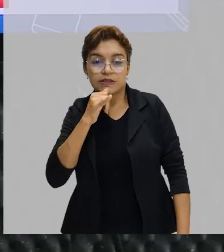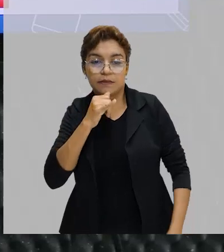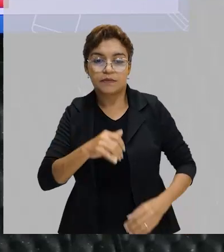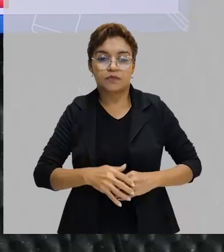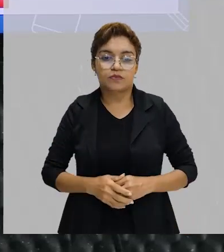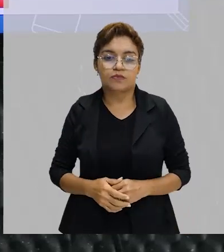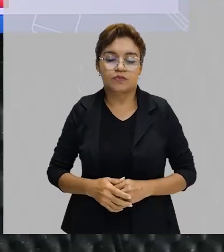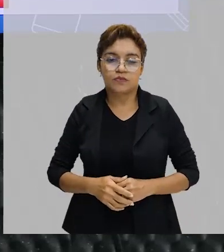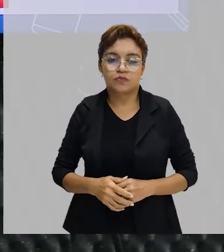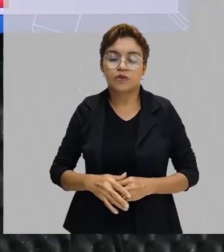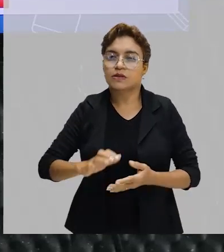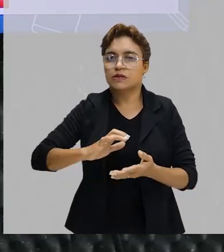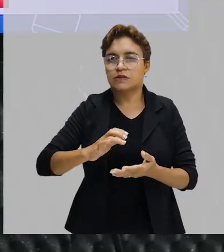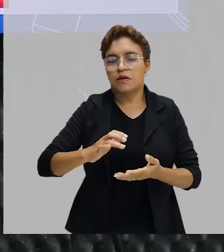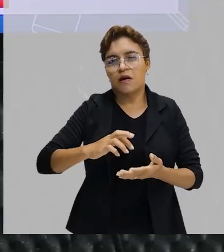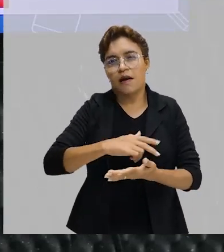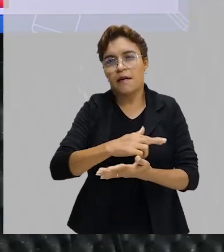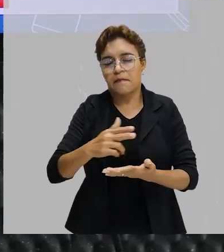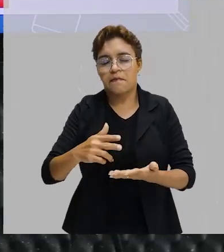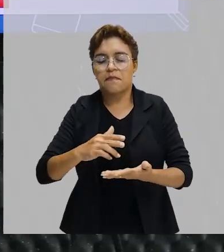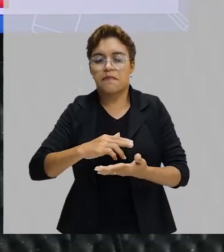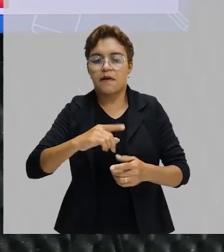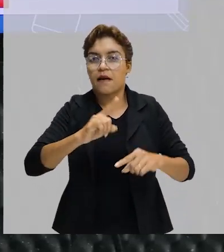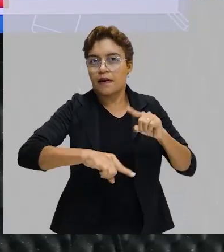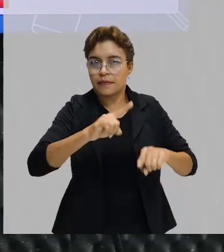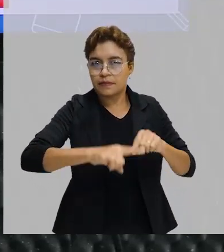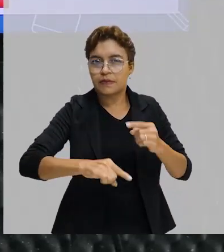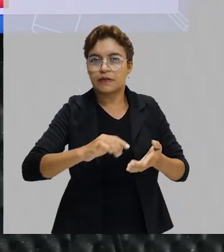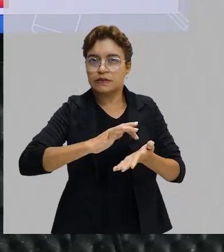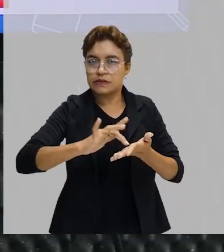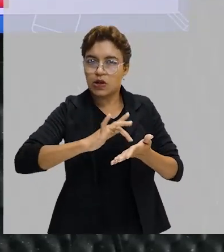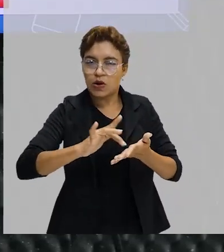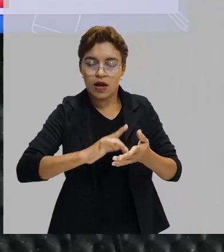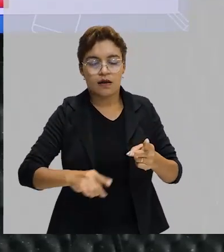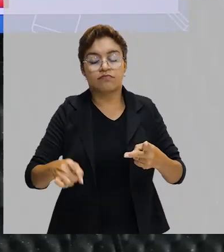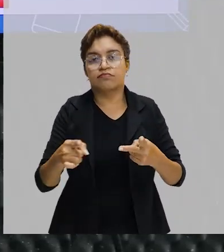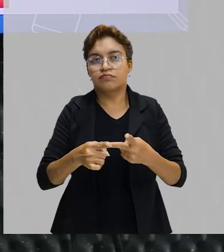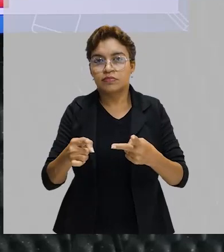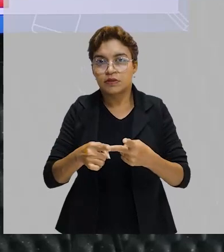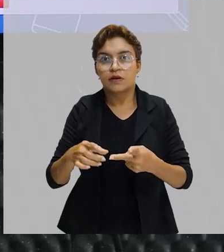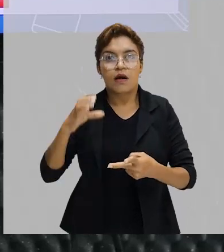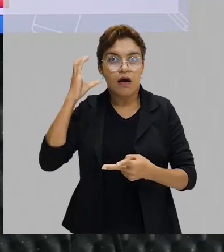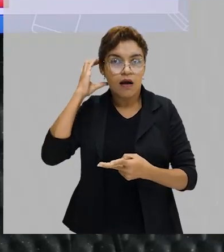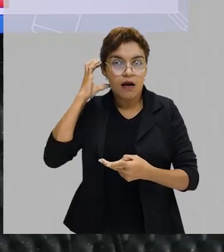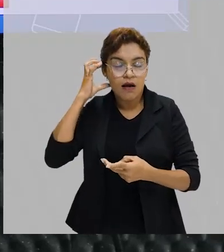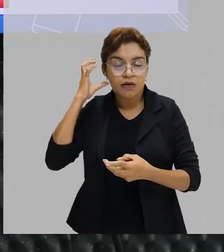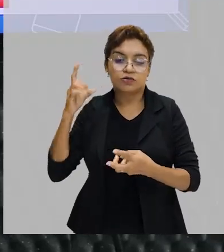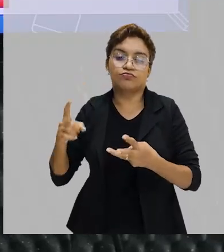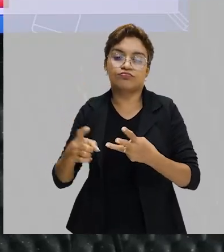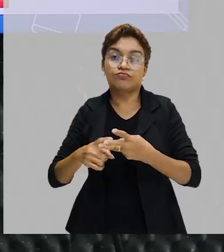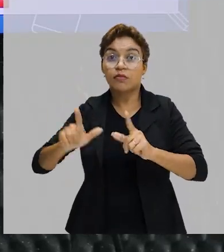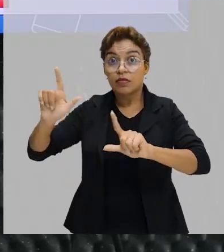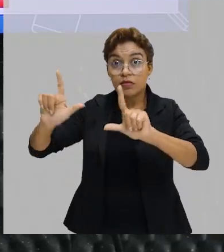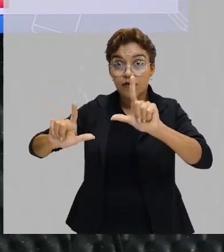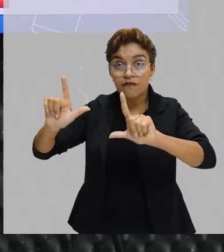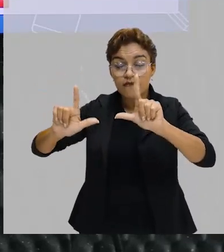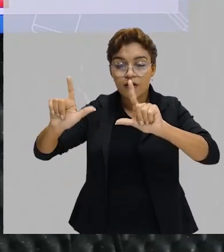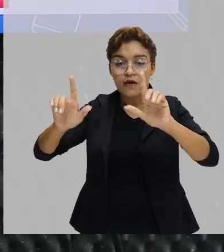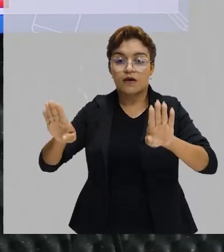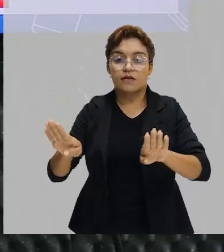dos aparelhos de celular. Aí nós vamos para as ondas de rádio, ok? As ondas de TV, aquele